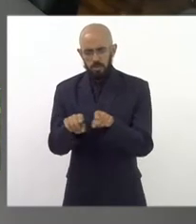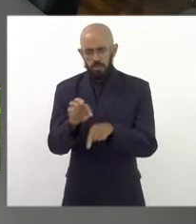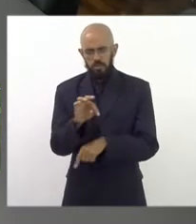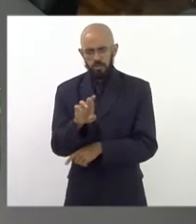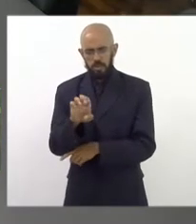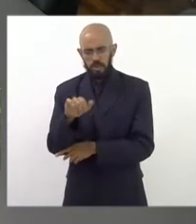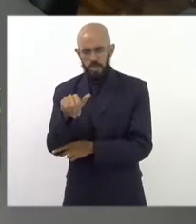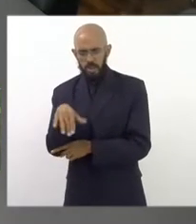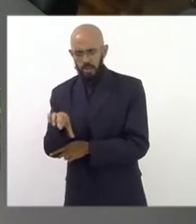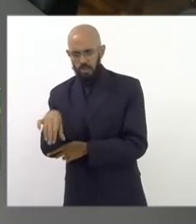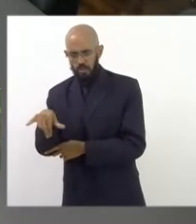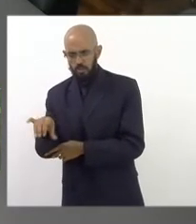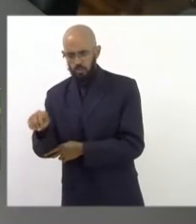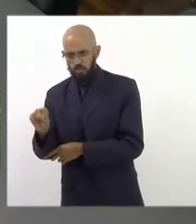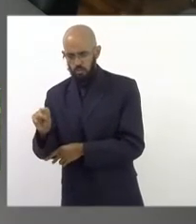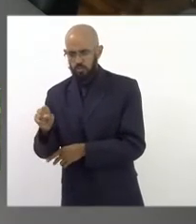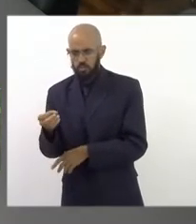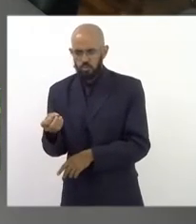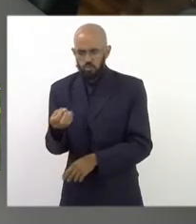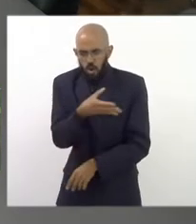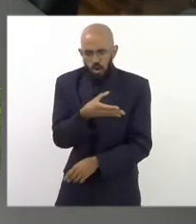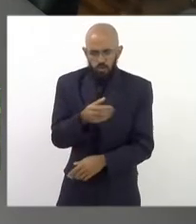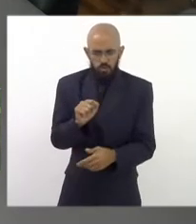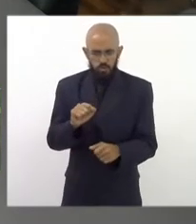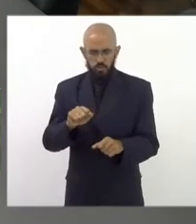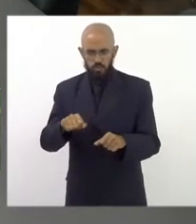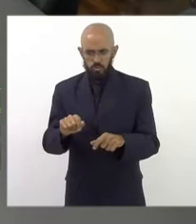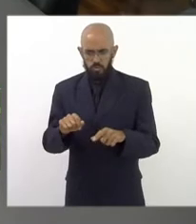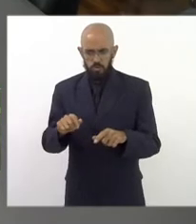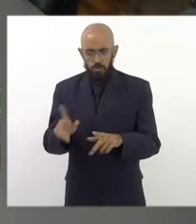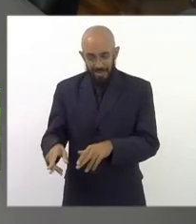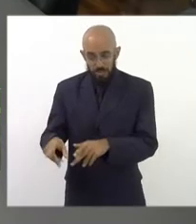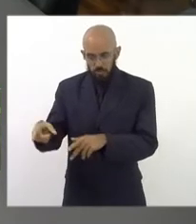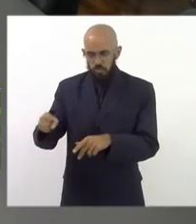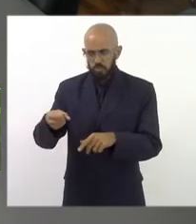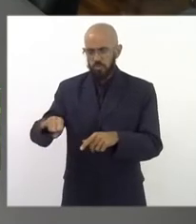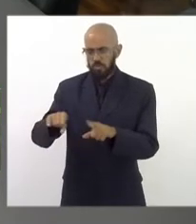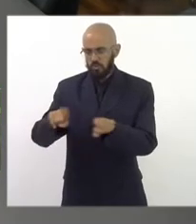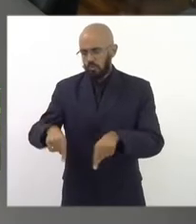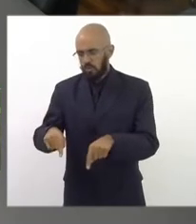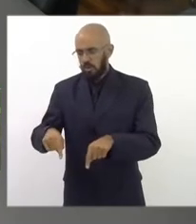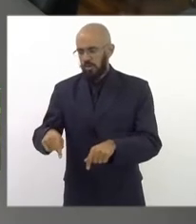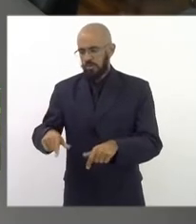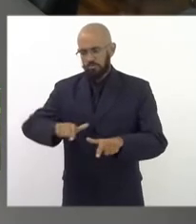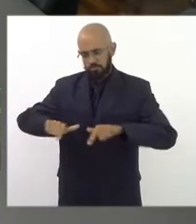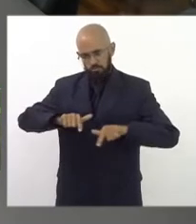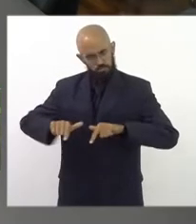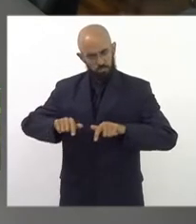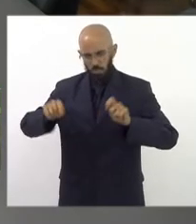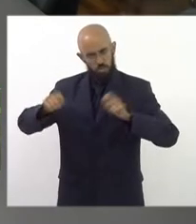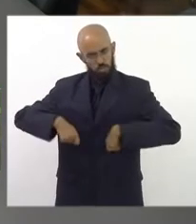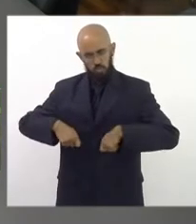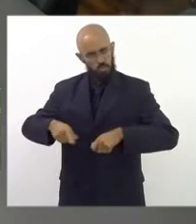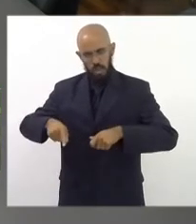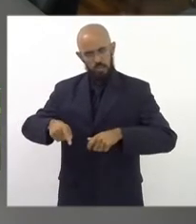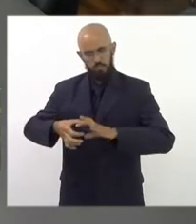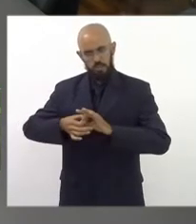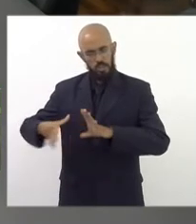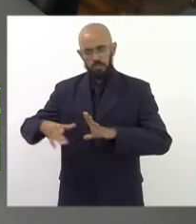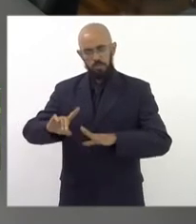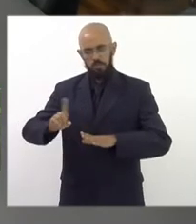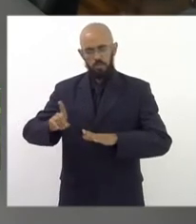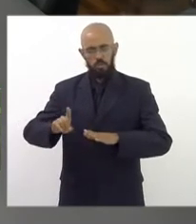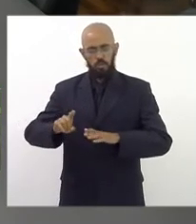triênios saindo dos servidores, ainda que os servidores estejam em atividade, não seriam permitidos. A Assembleia